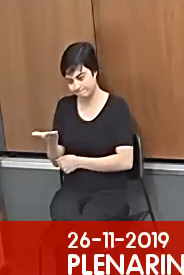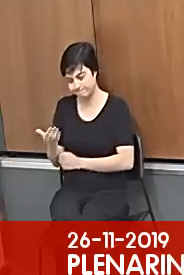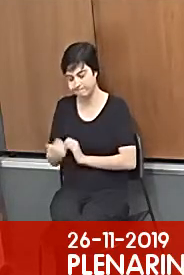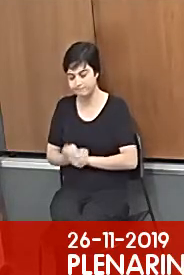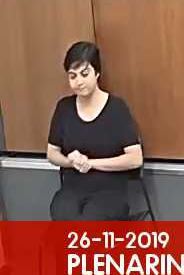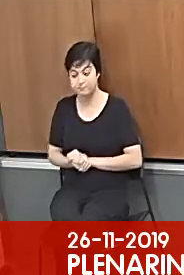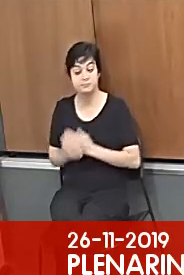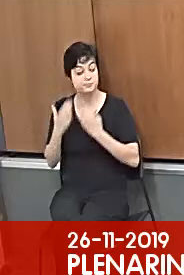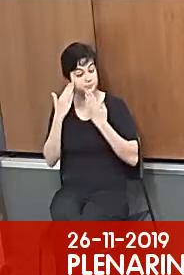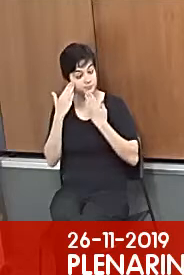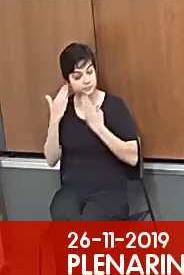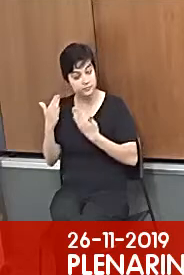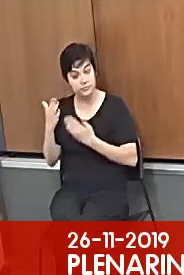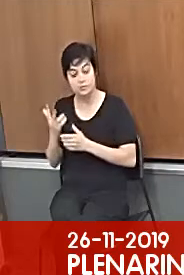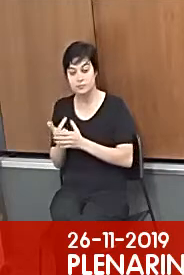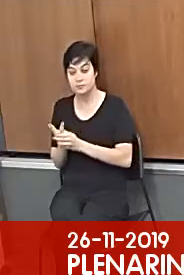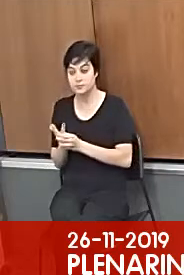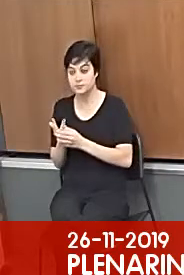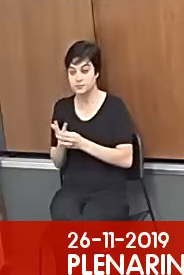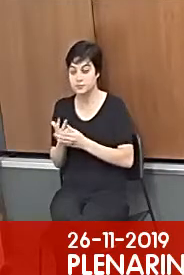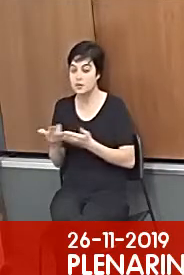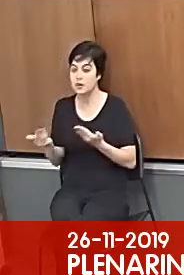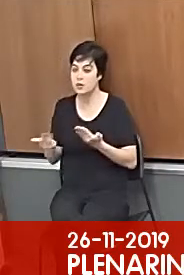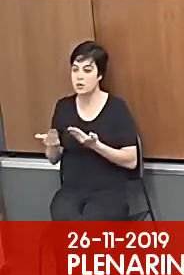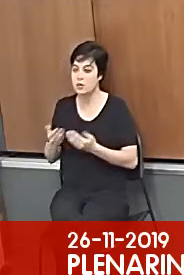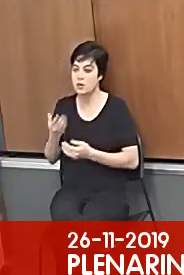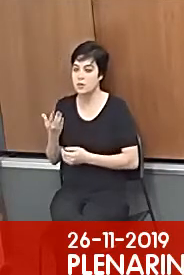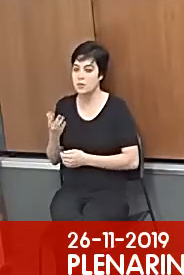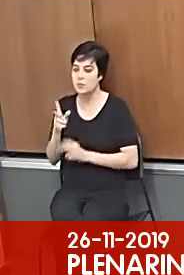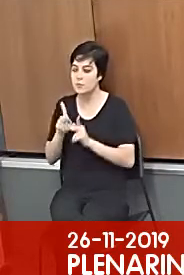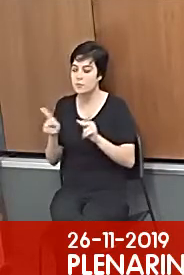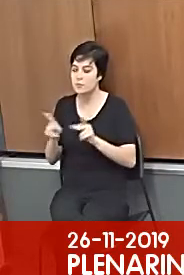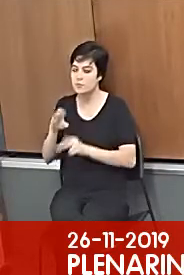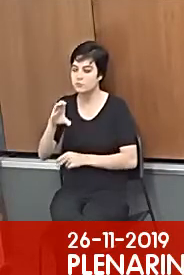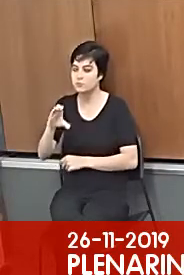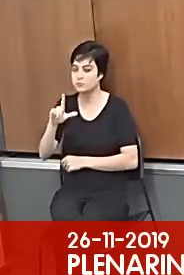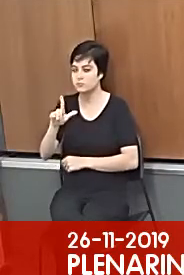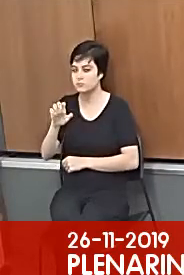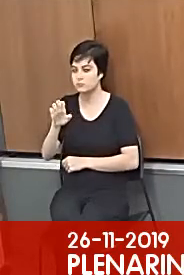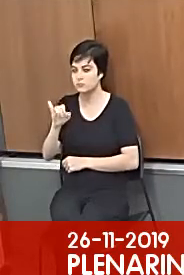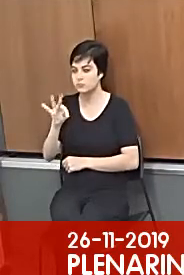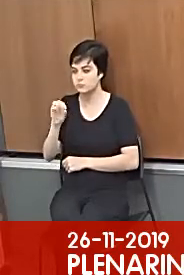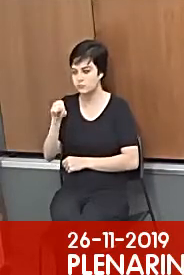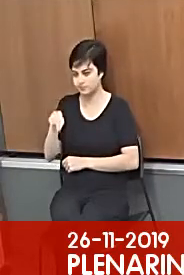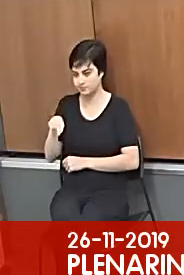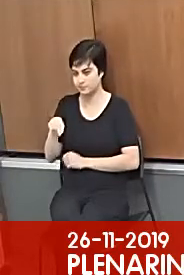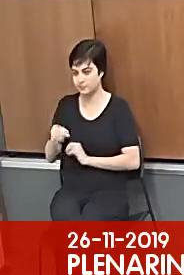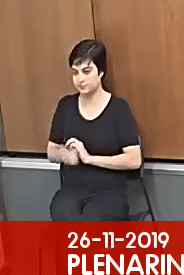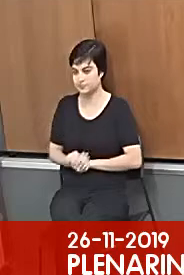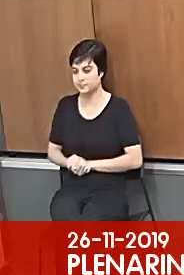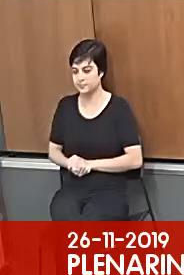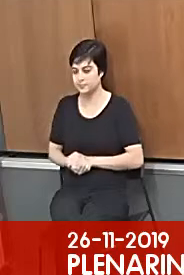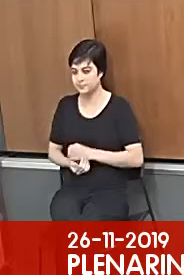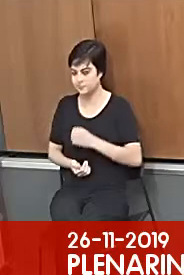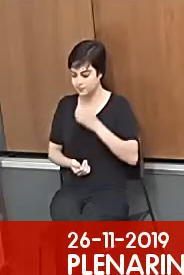obrigado, Padre Wagner. Vou passar aqui para o deputado professor Cleiton para o uso da palavra.